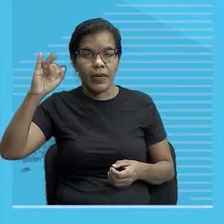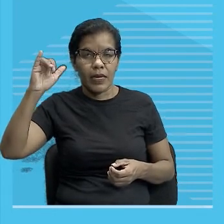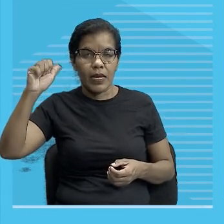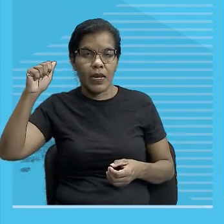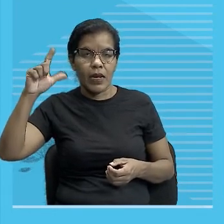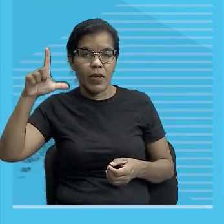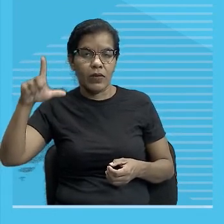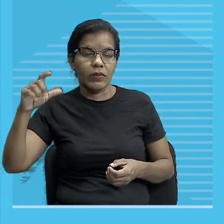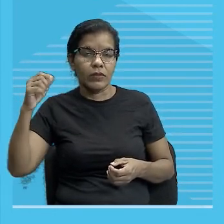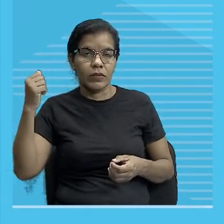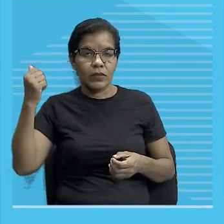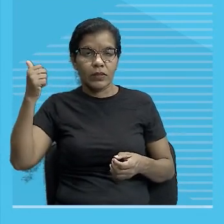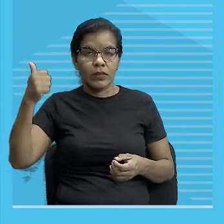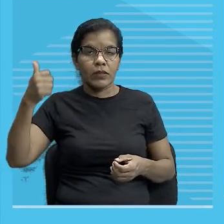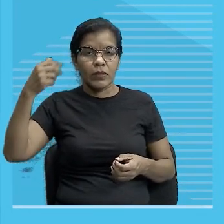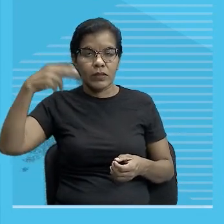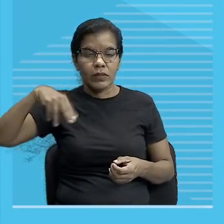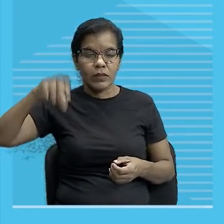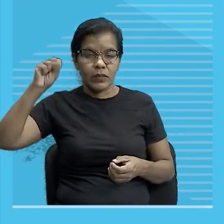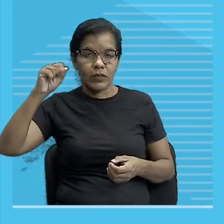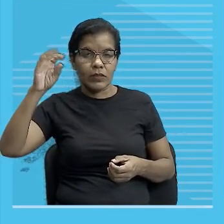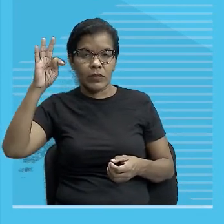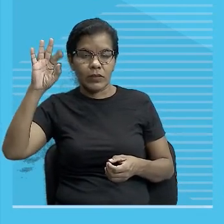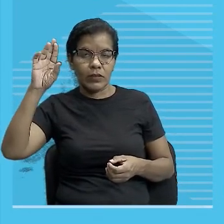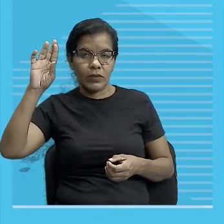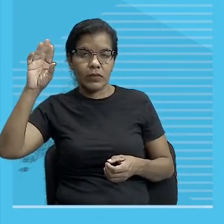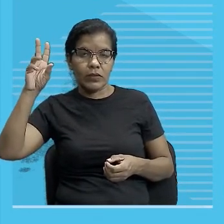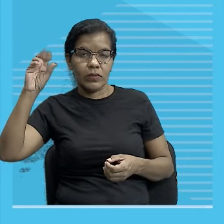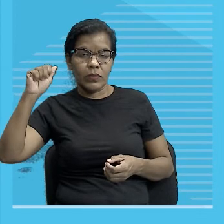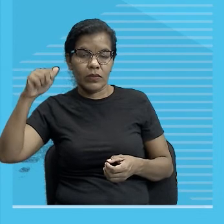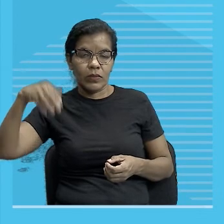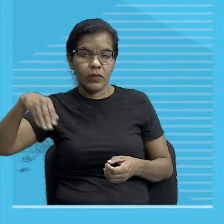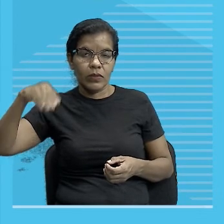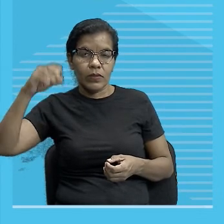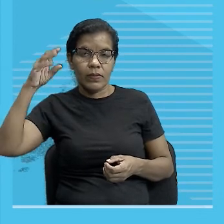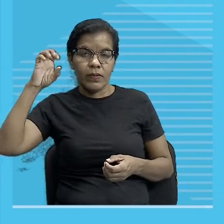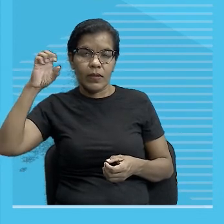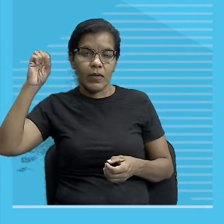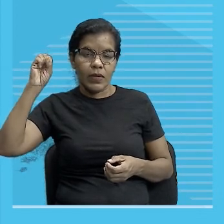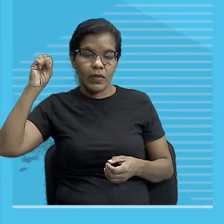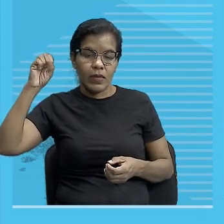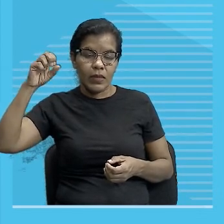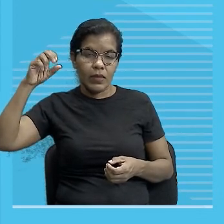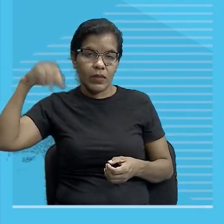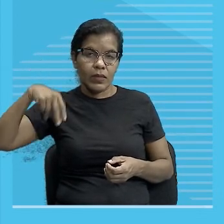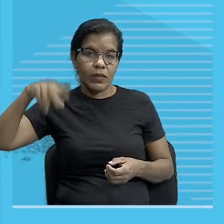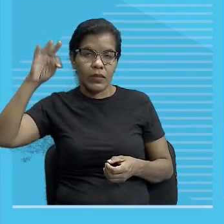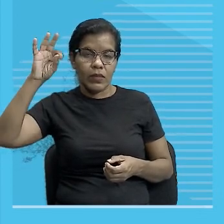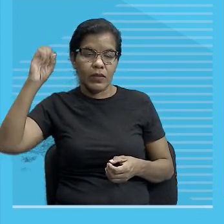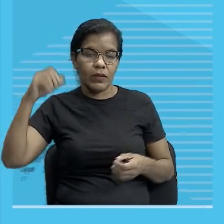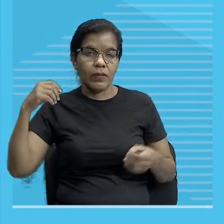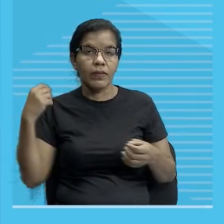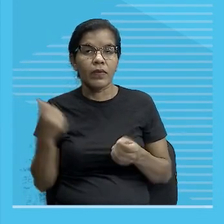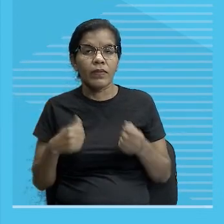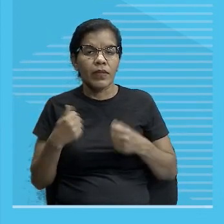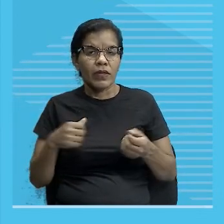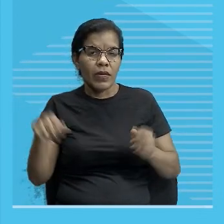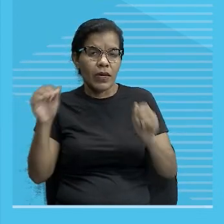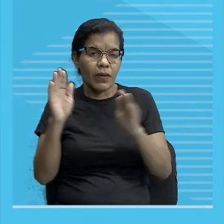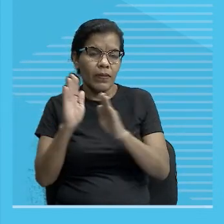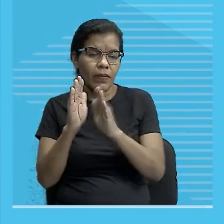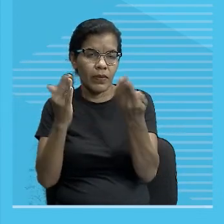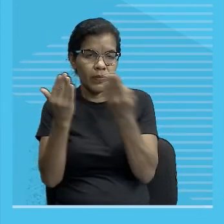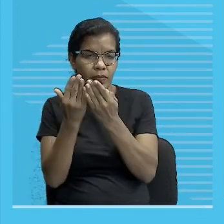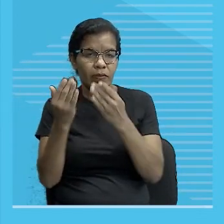aquela ação. Por exemplo, como, ou por, mas a melhor pergunta não é nem como, é por meio de que a porta foi fechada?